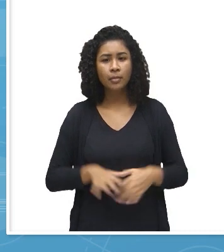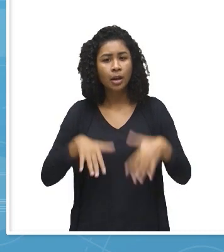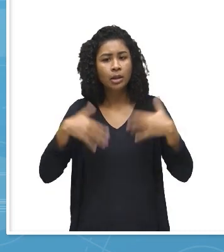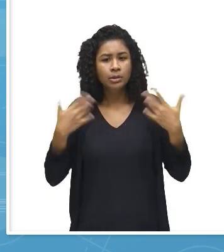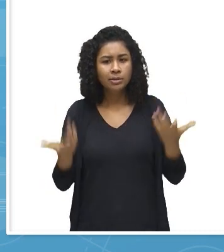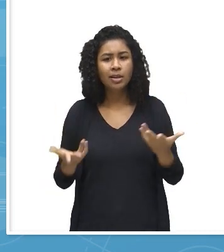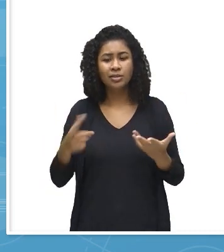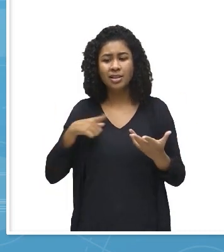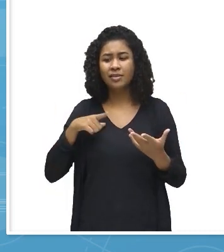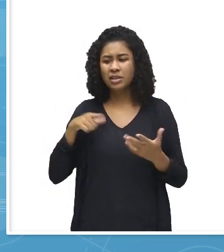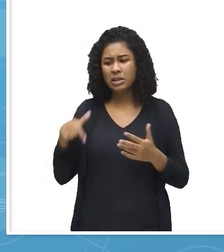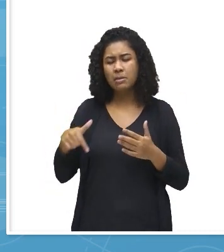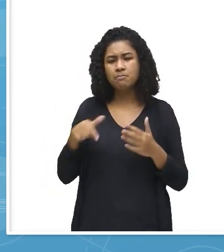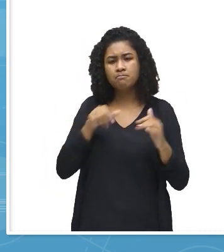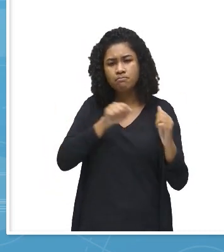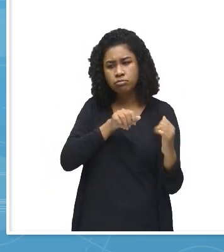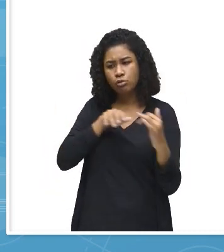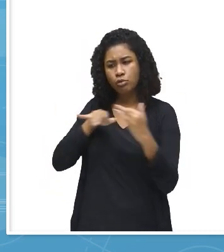esse processo aí de